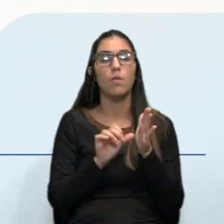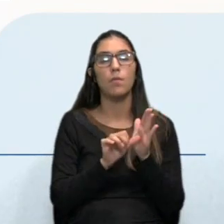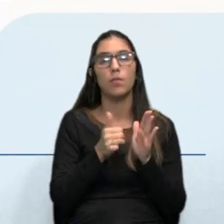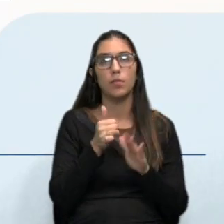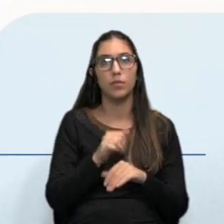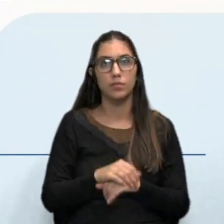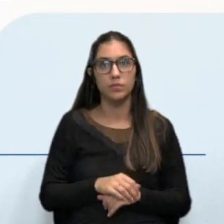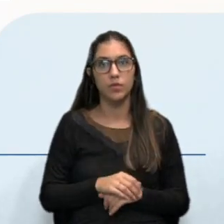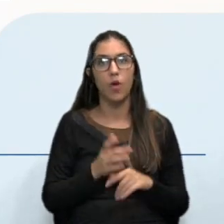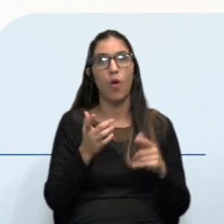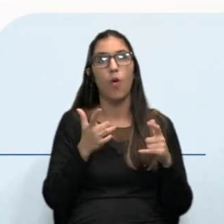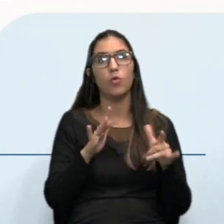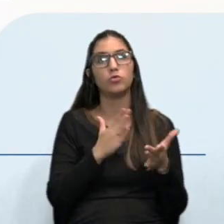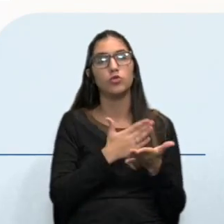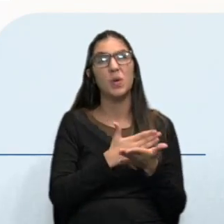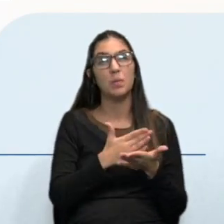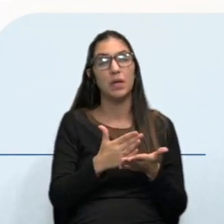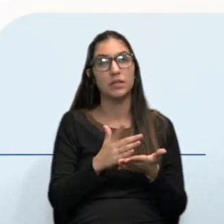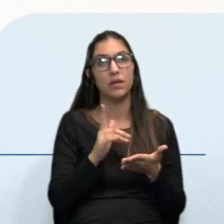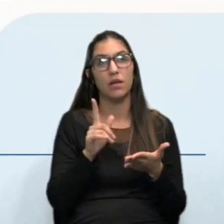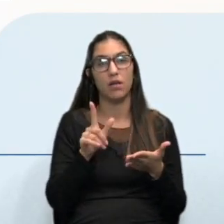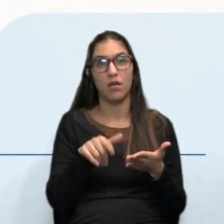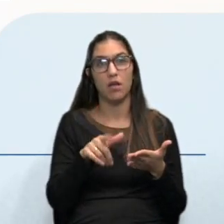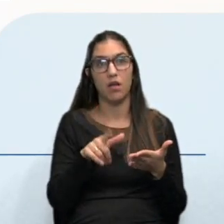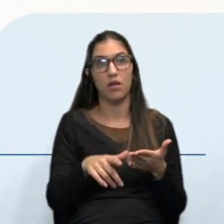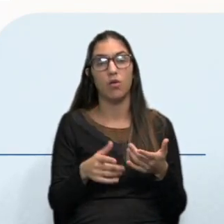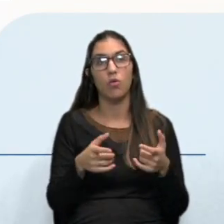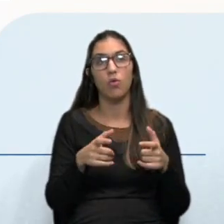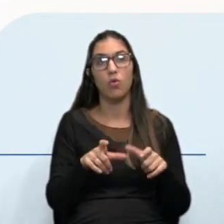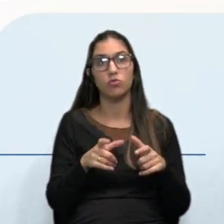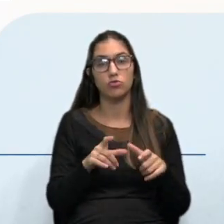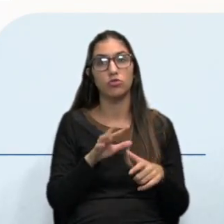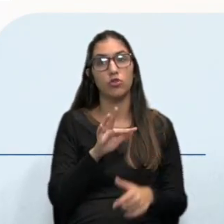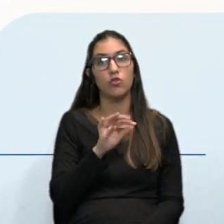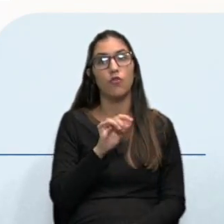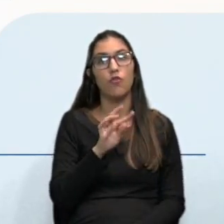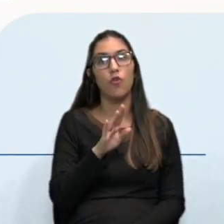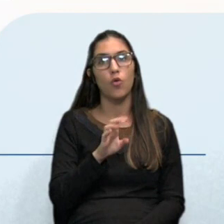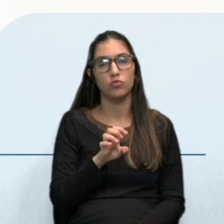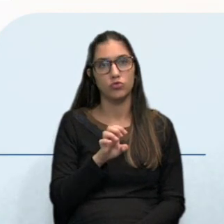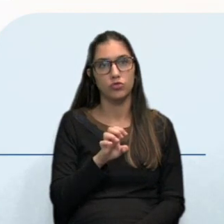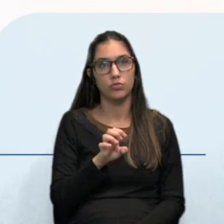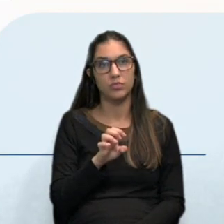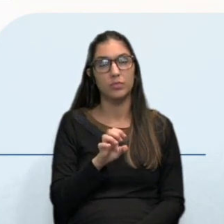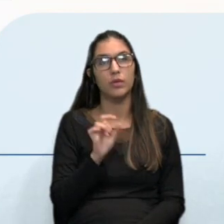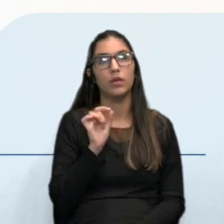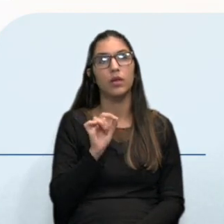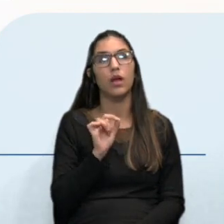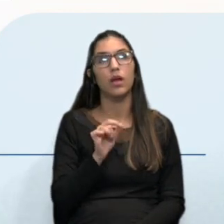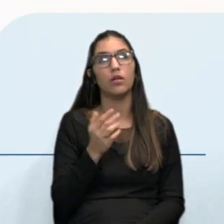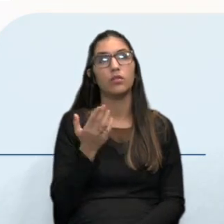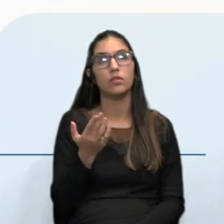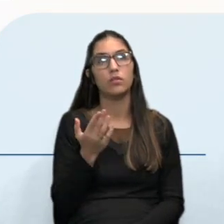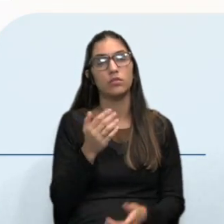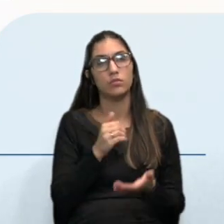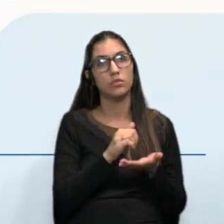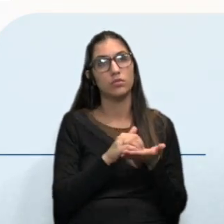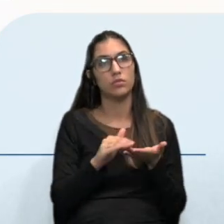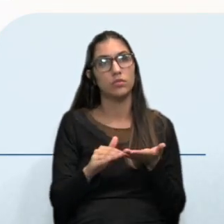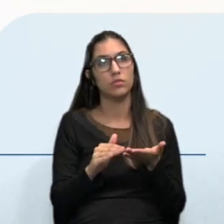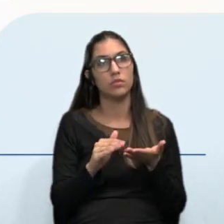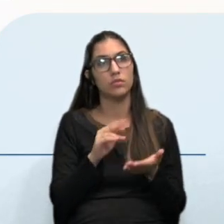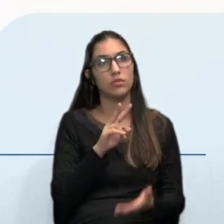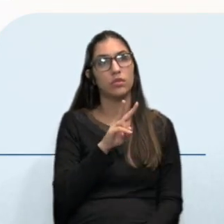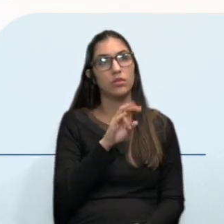passo? Aonde começa? É na fonte da mensagem. E quem que emite a mensagem é aqui uma pessoa